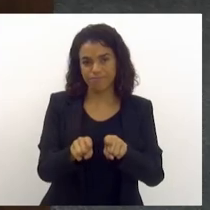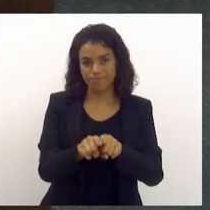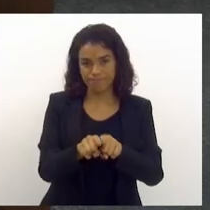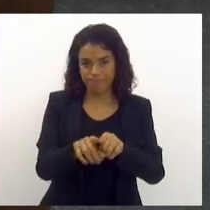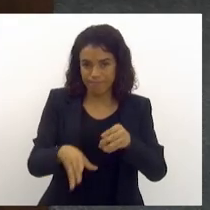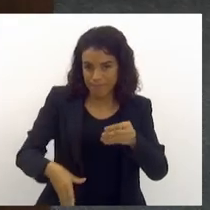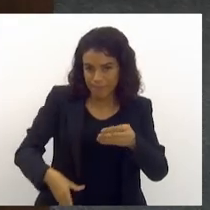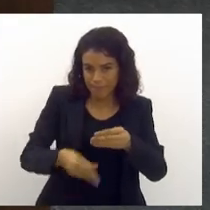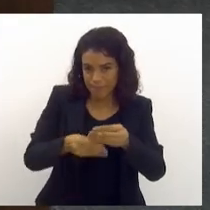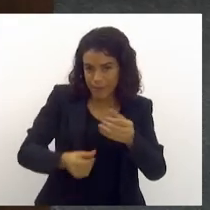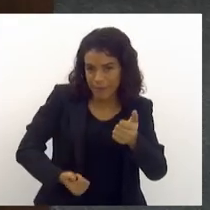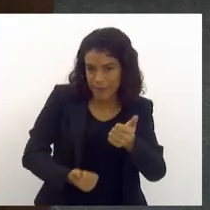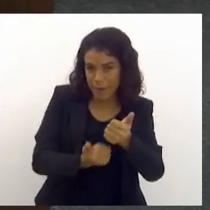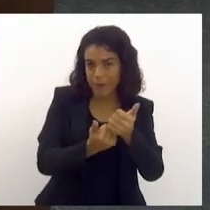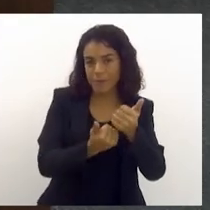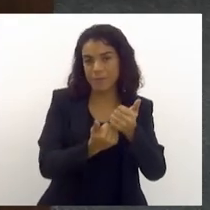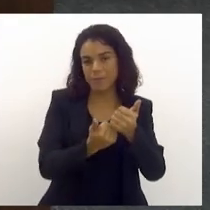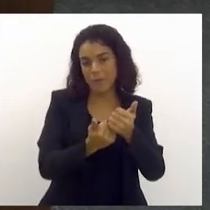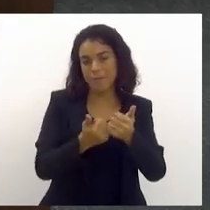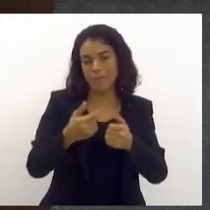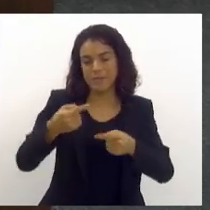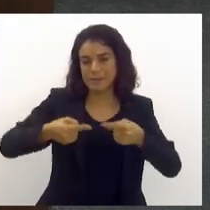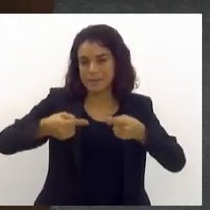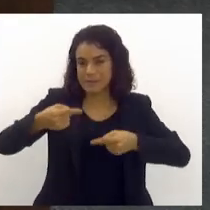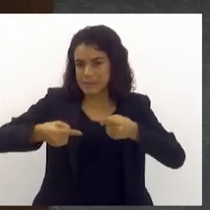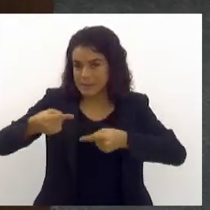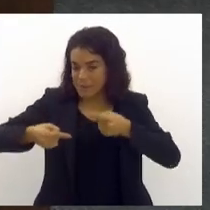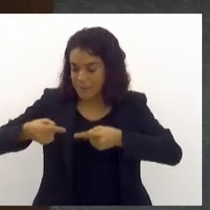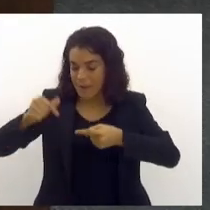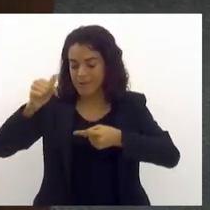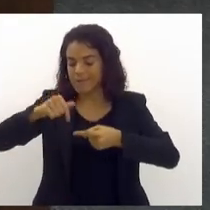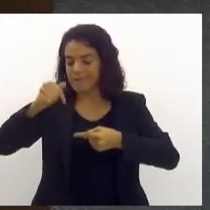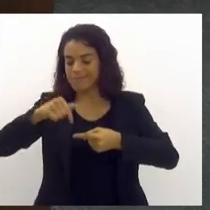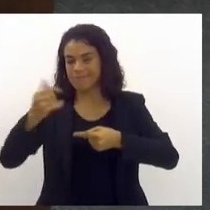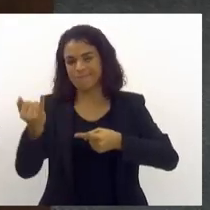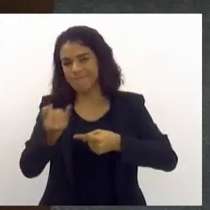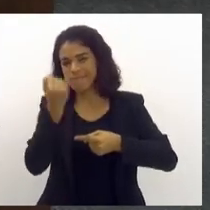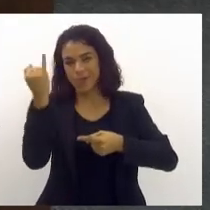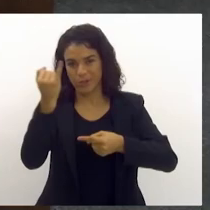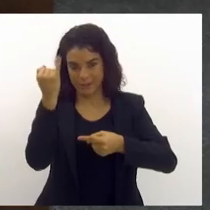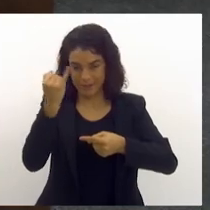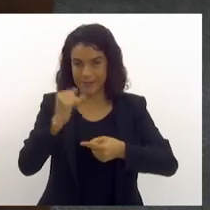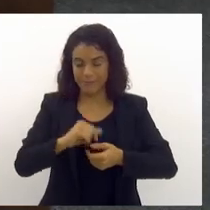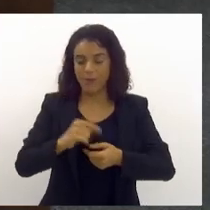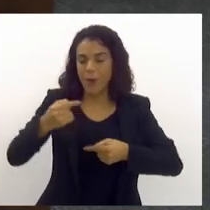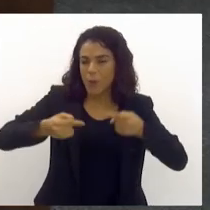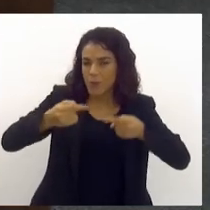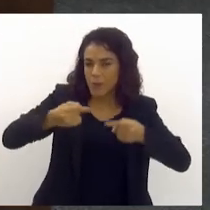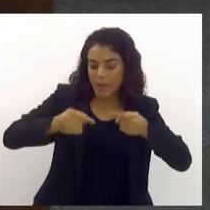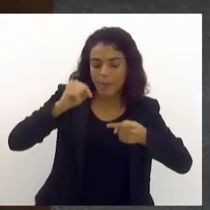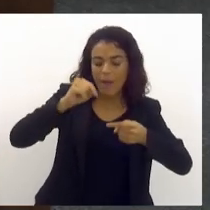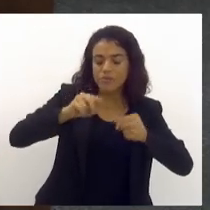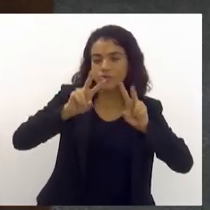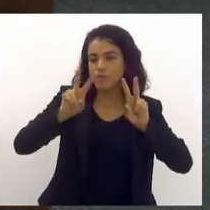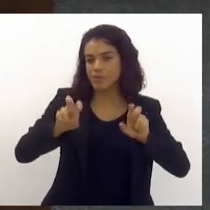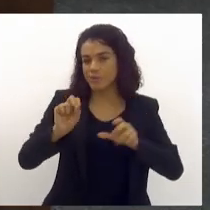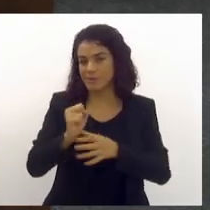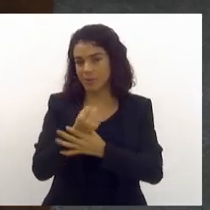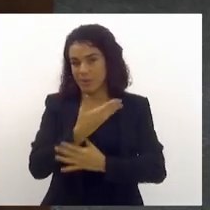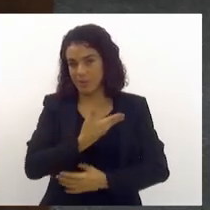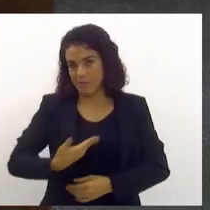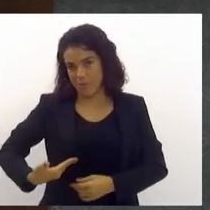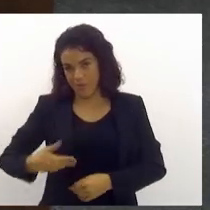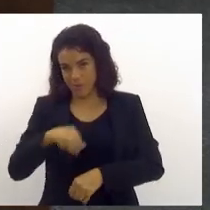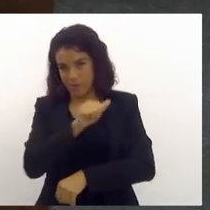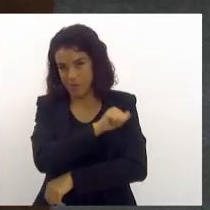pequena contribuição para esse debate, que é um debate muito importante, que é o debate da segurança pública aqui no Estado